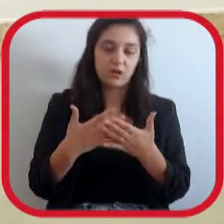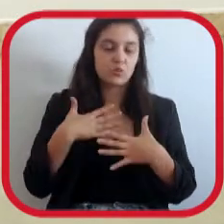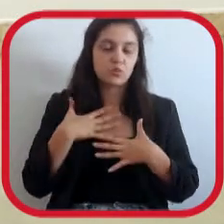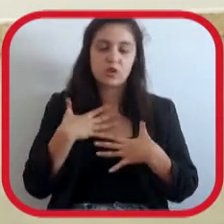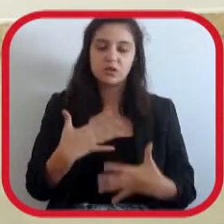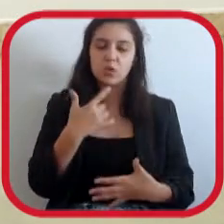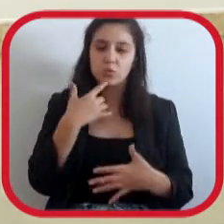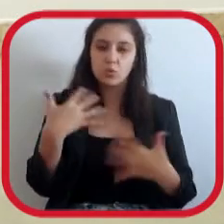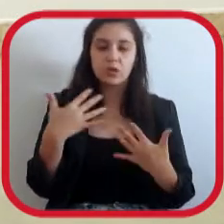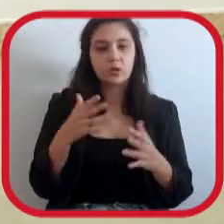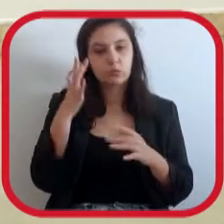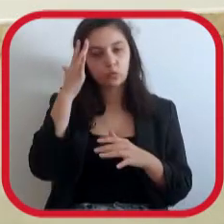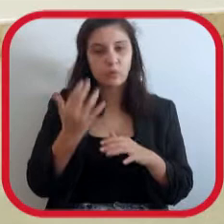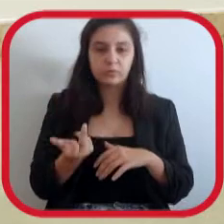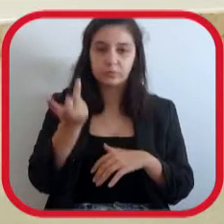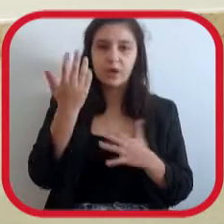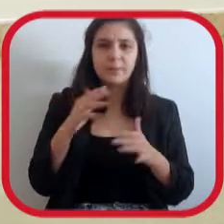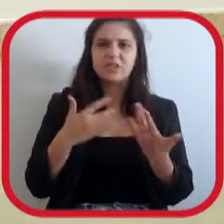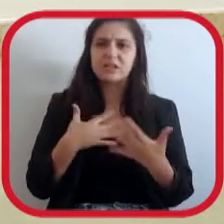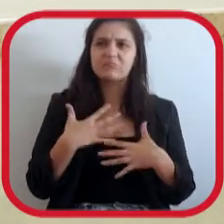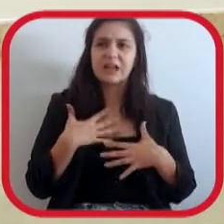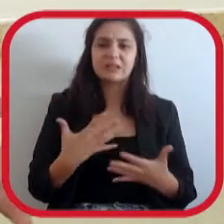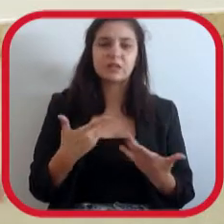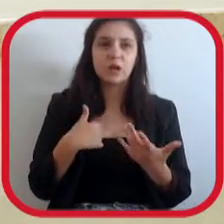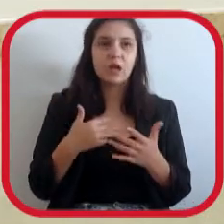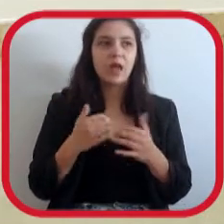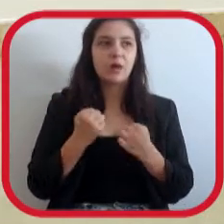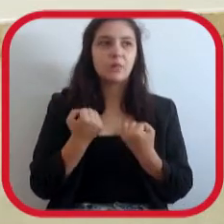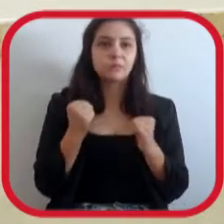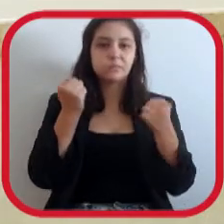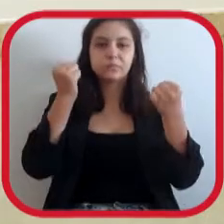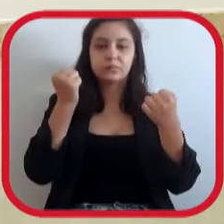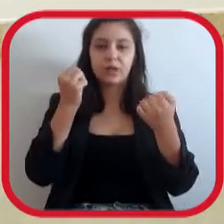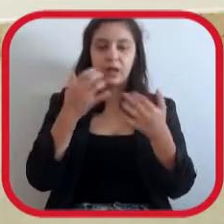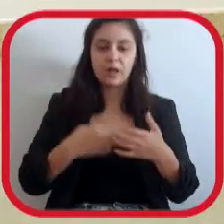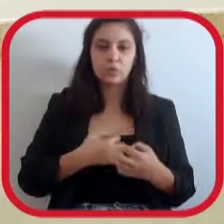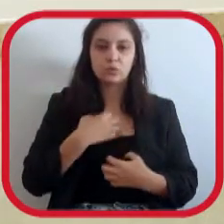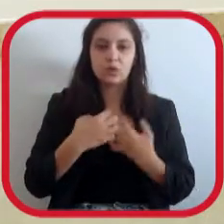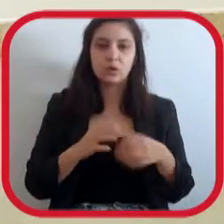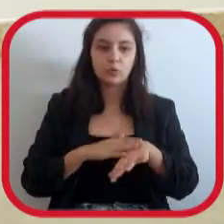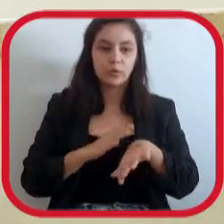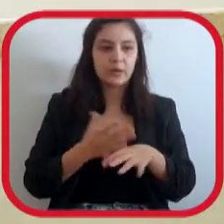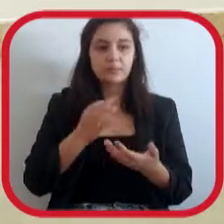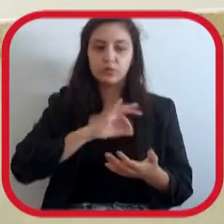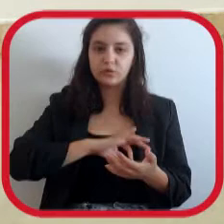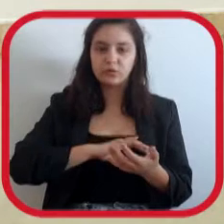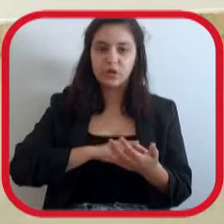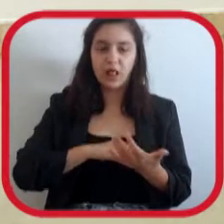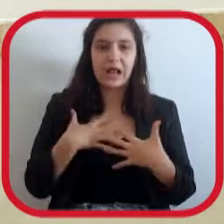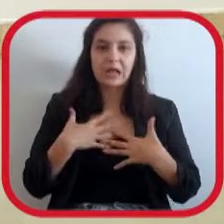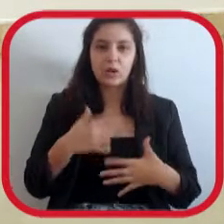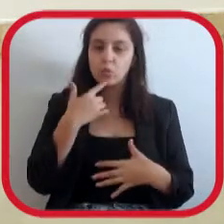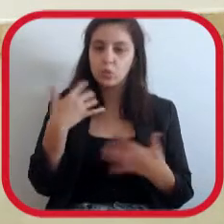o número tem vindo a aumentar. No entanto, burnout é muito mais do que uma tensão emocional causada por condições